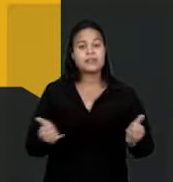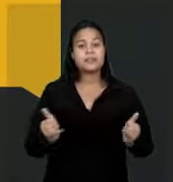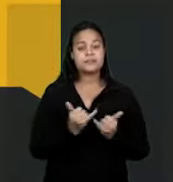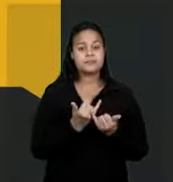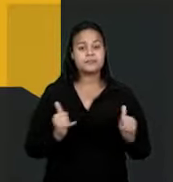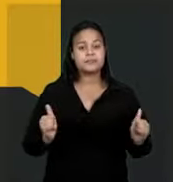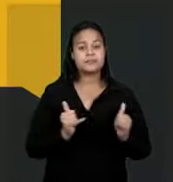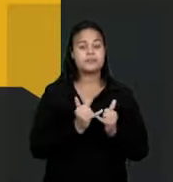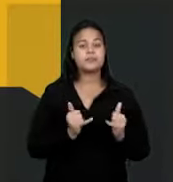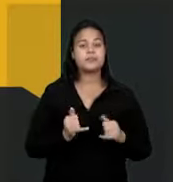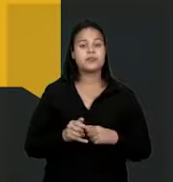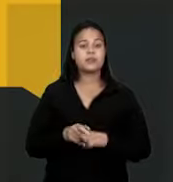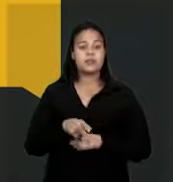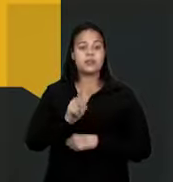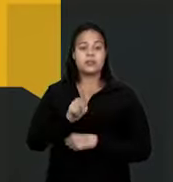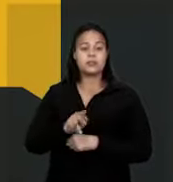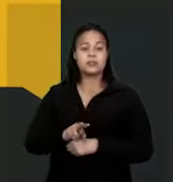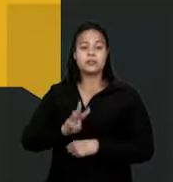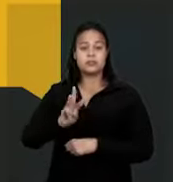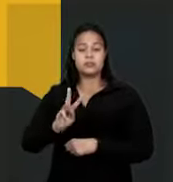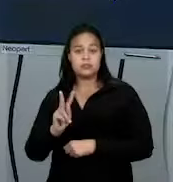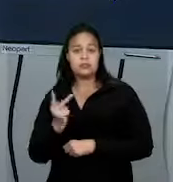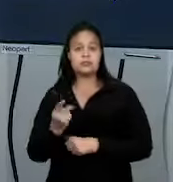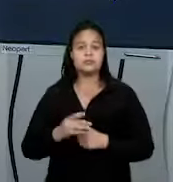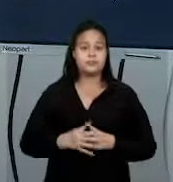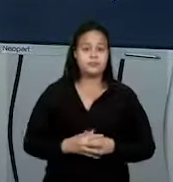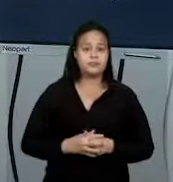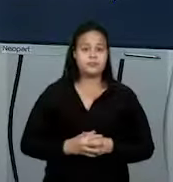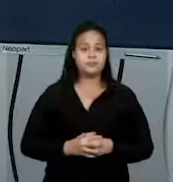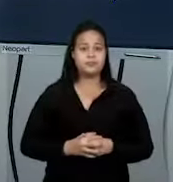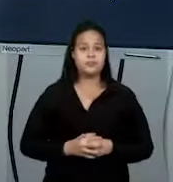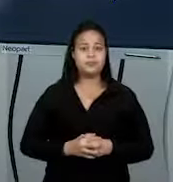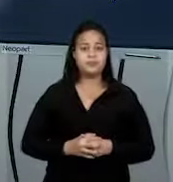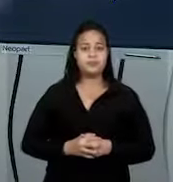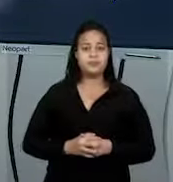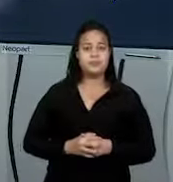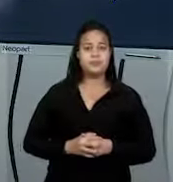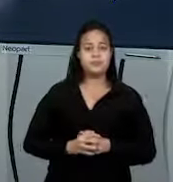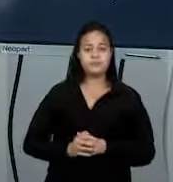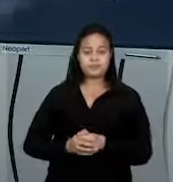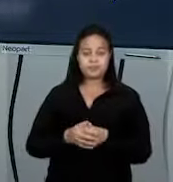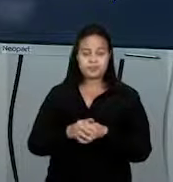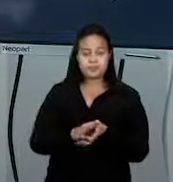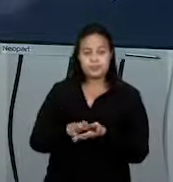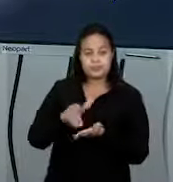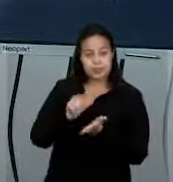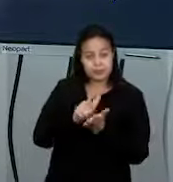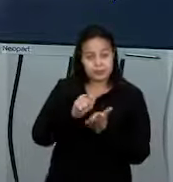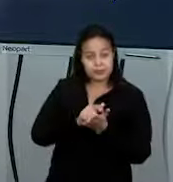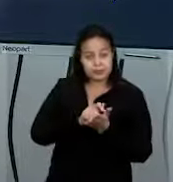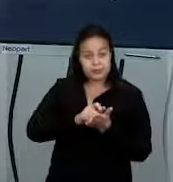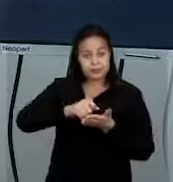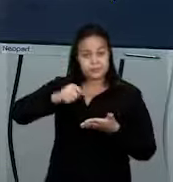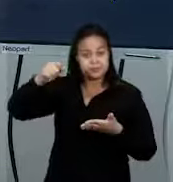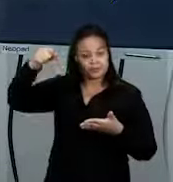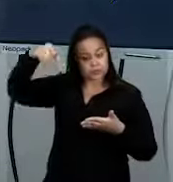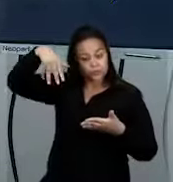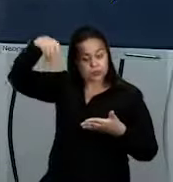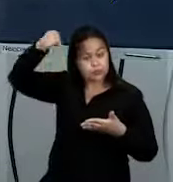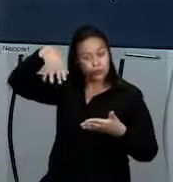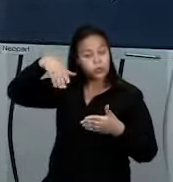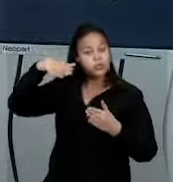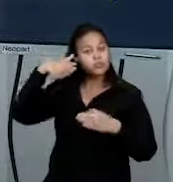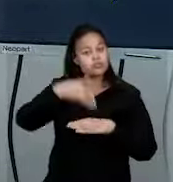elétrica é o quilowatt-hora. A conta de energia que chega até as nossas casas é medida nessa unidade,